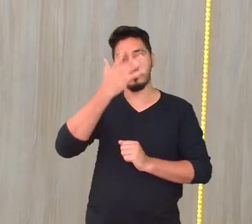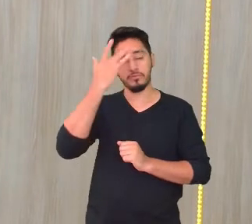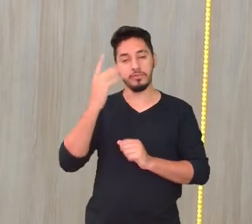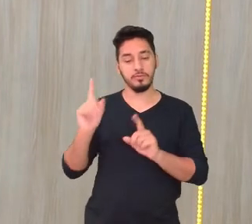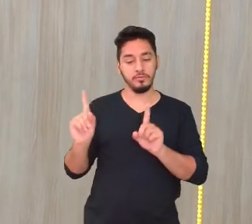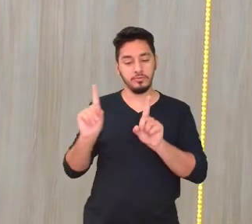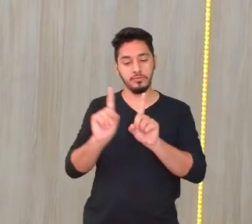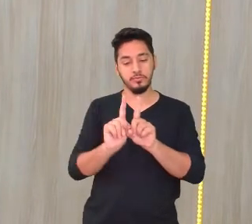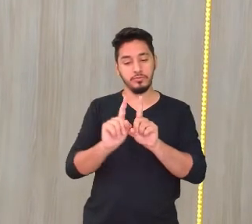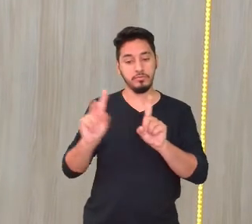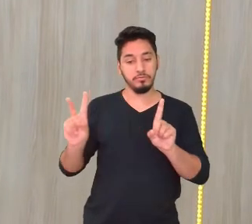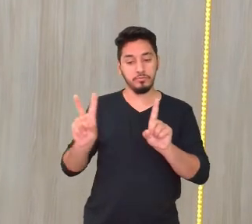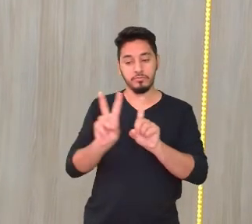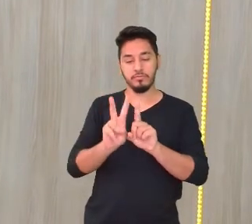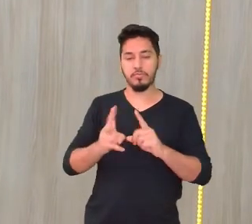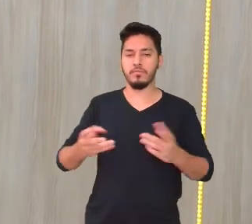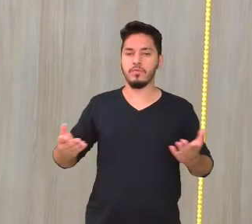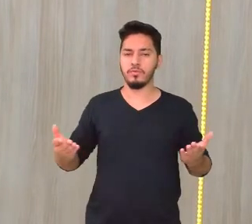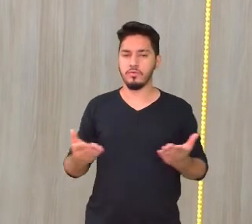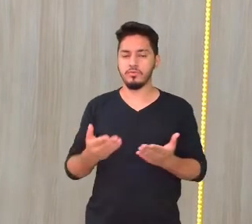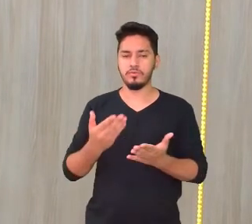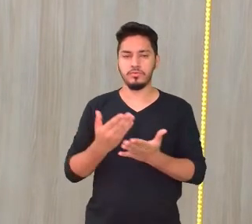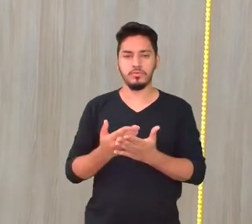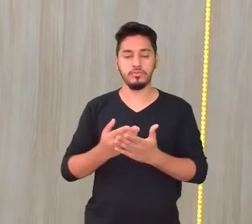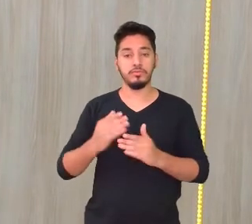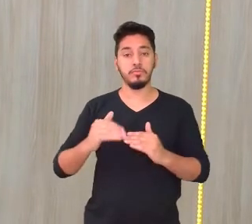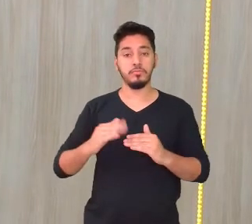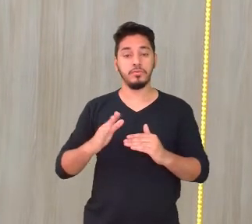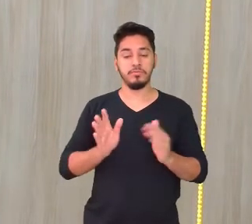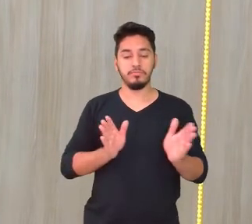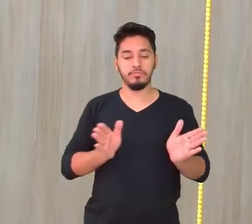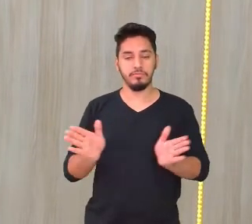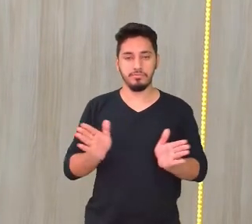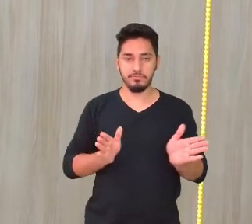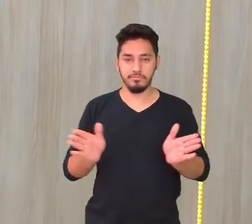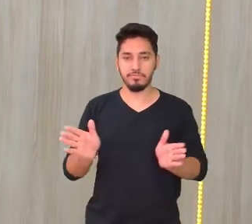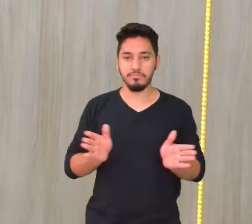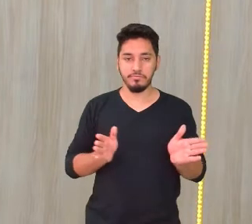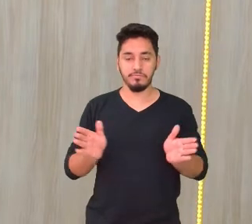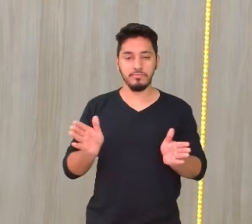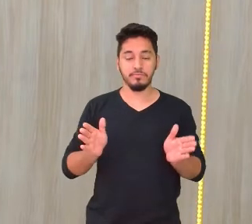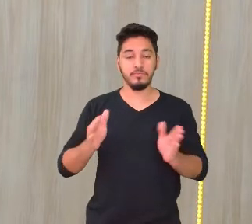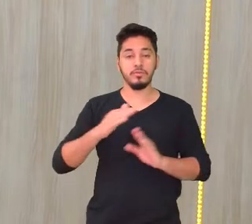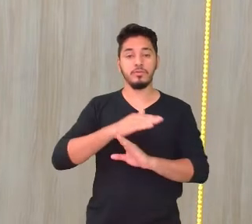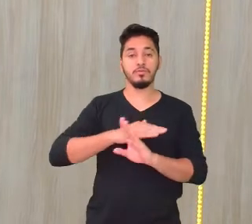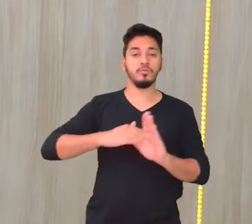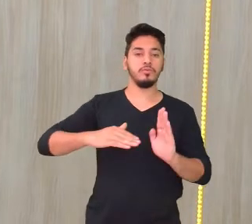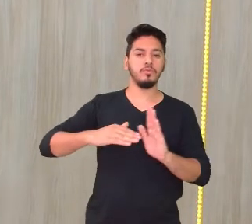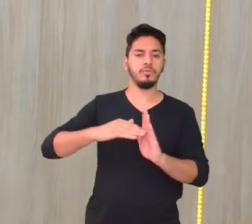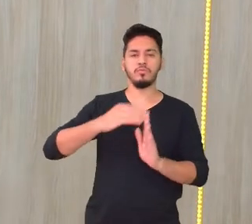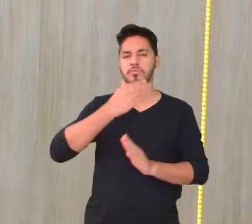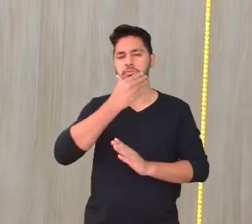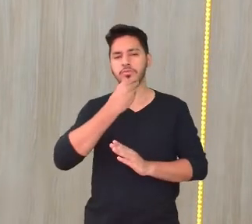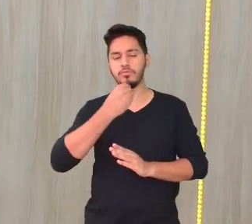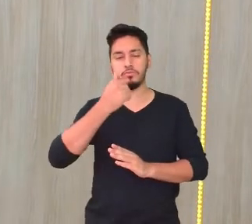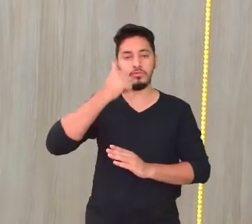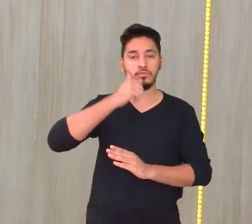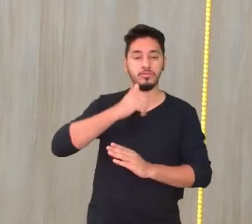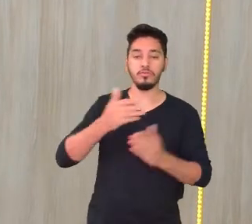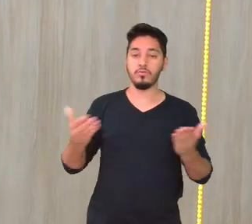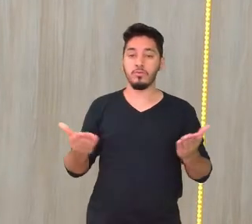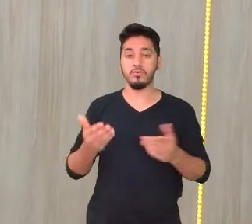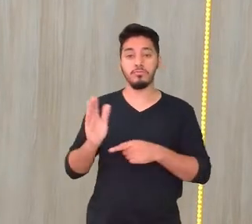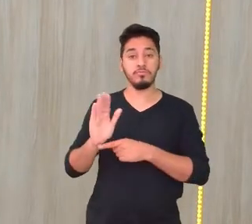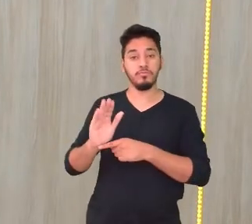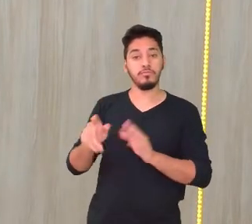e para isso hoje, para que nossa aula se torne mais acessível para todos e todas, a gente conta com a